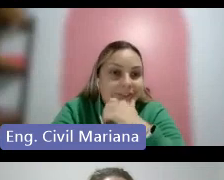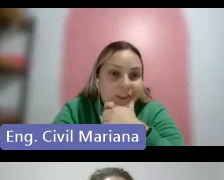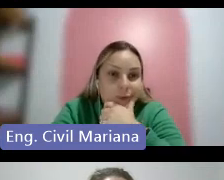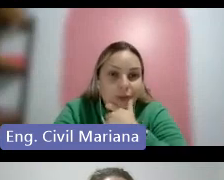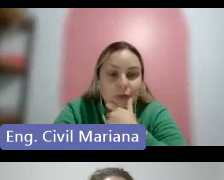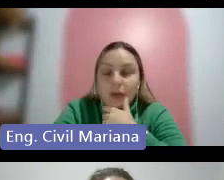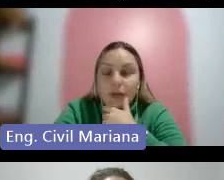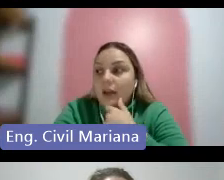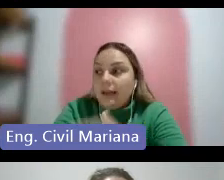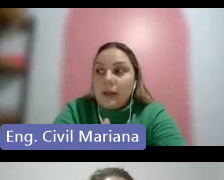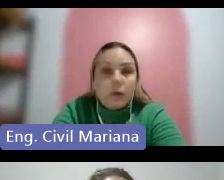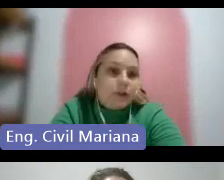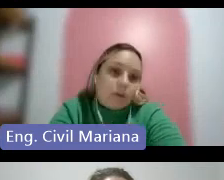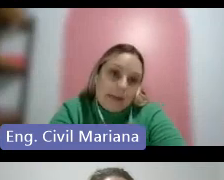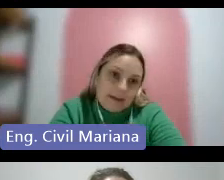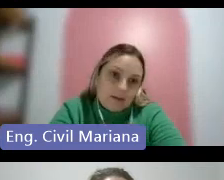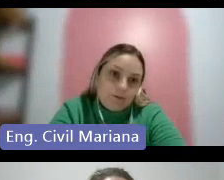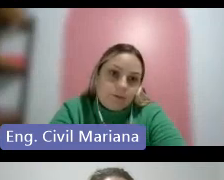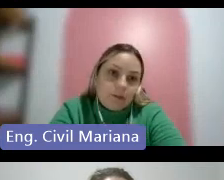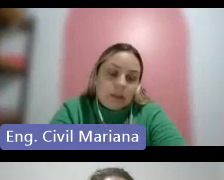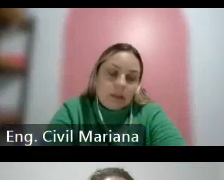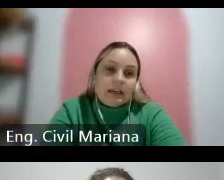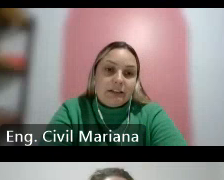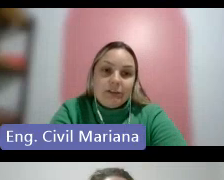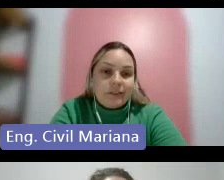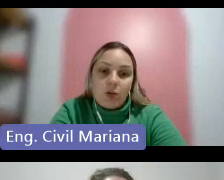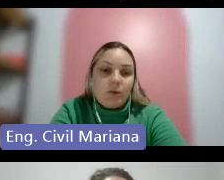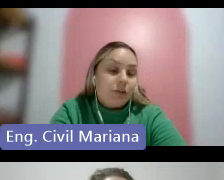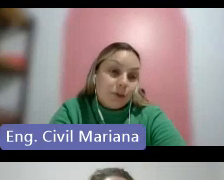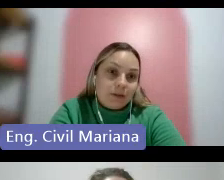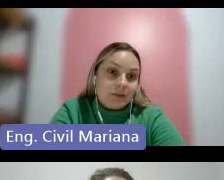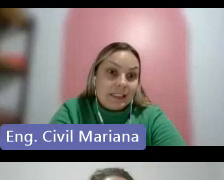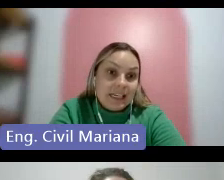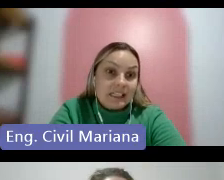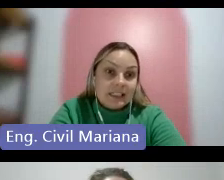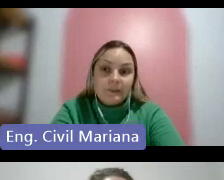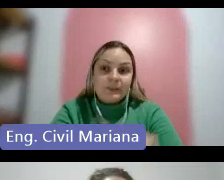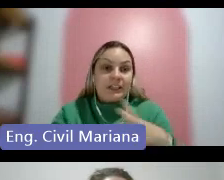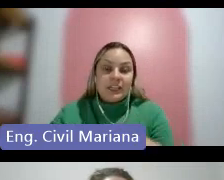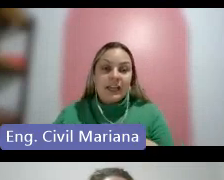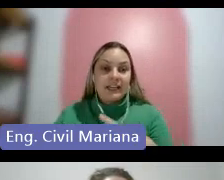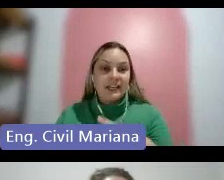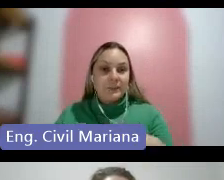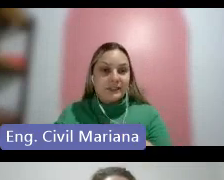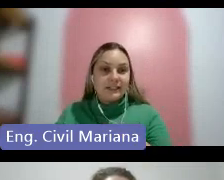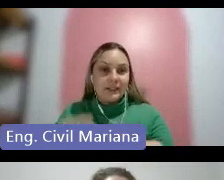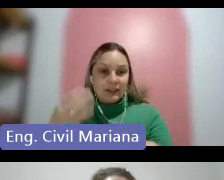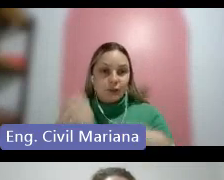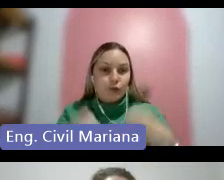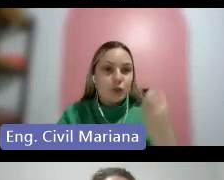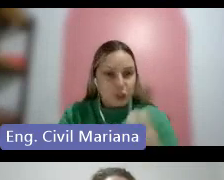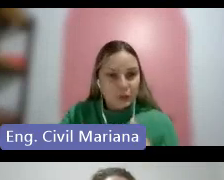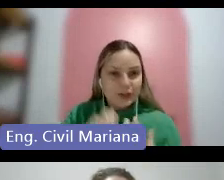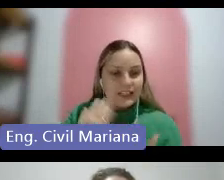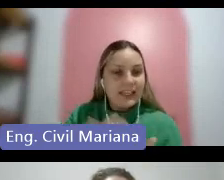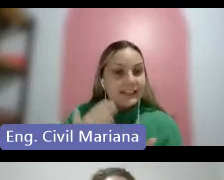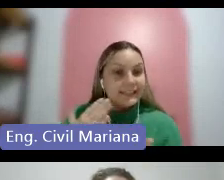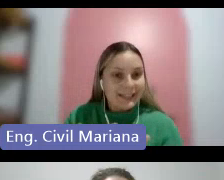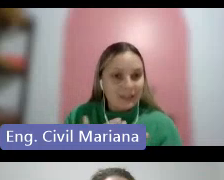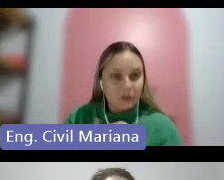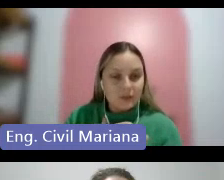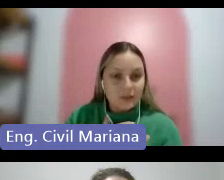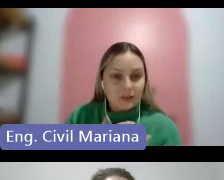que vocês estavam falando muito, e é muito complexo. A gente não tem como afirmar com certeza. A engenharia, apesar dos